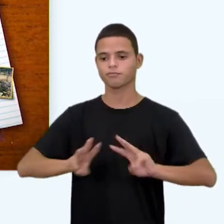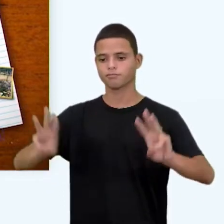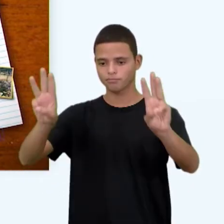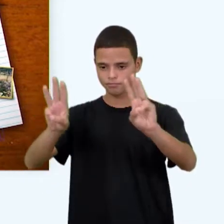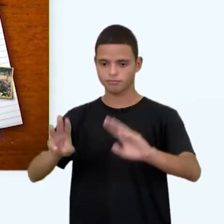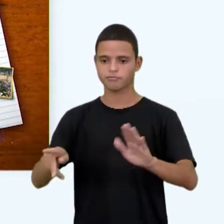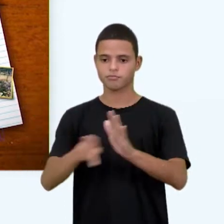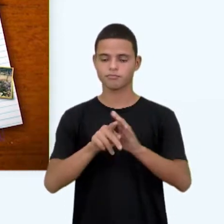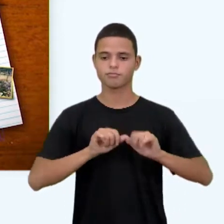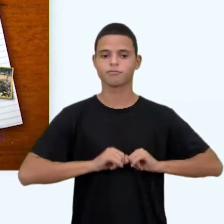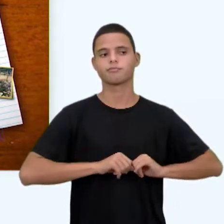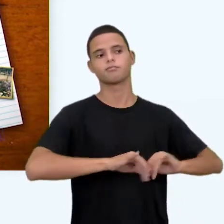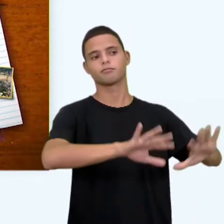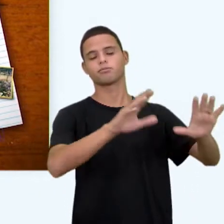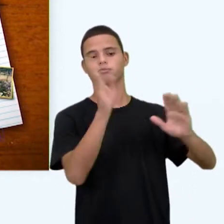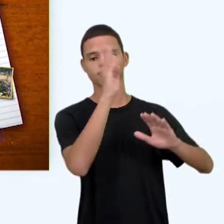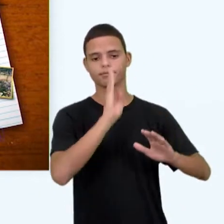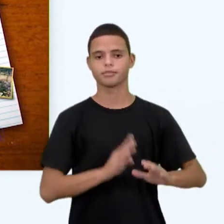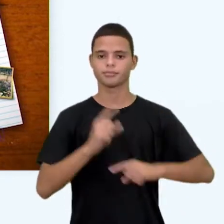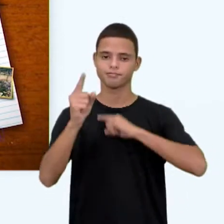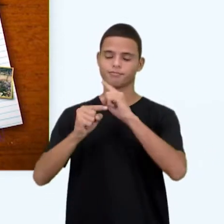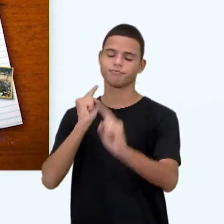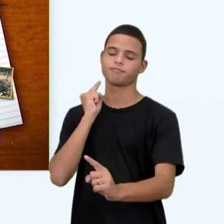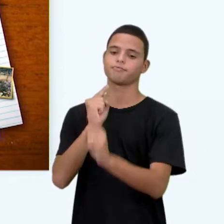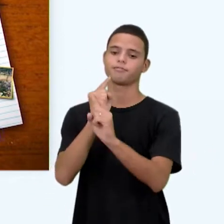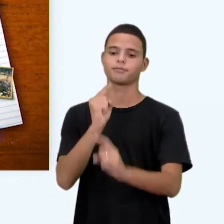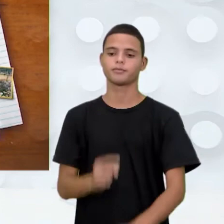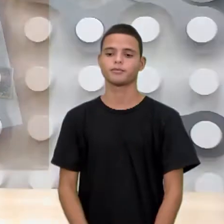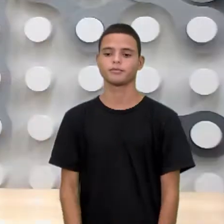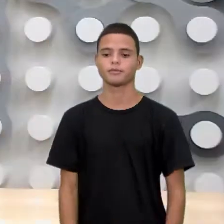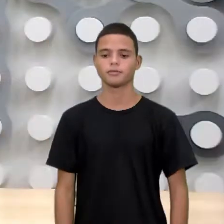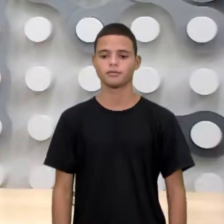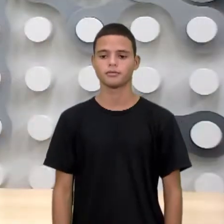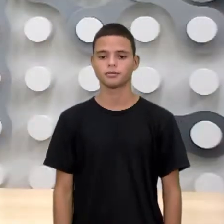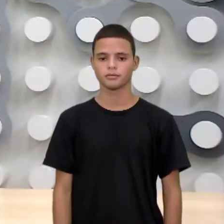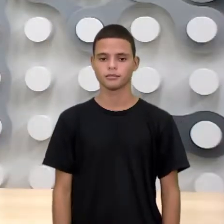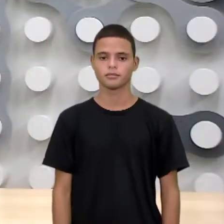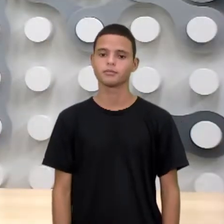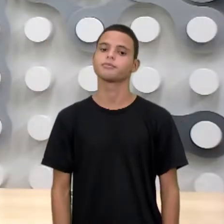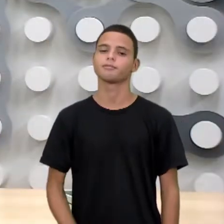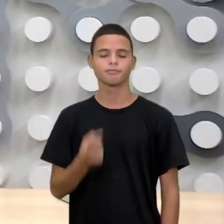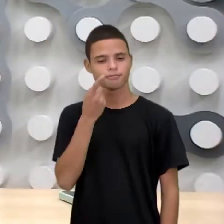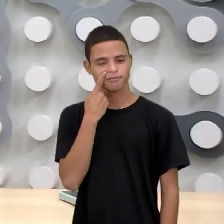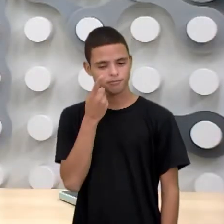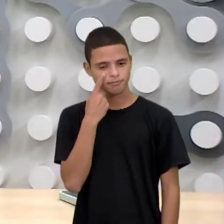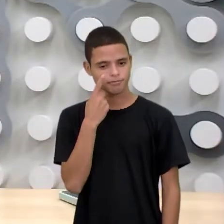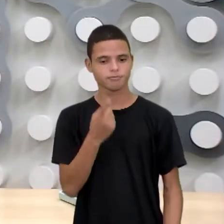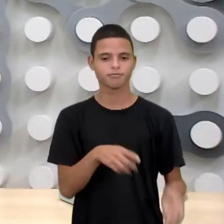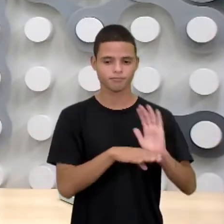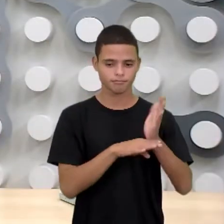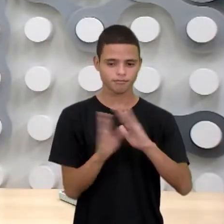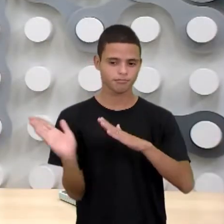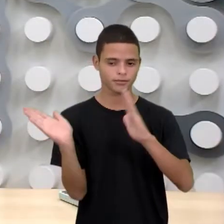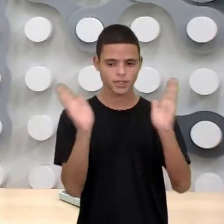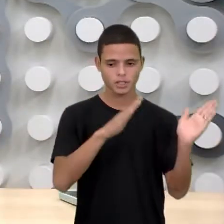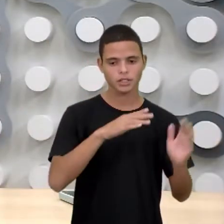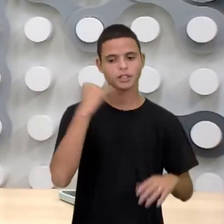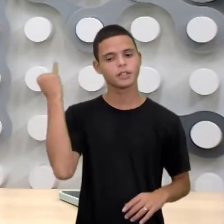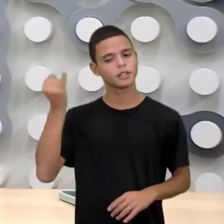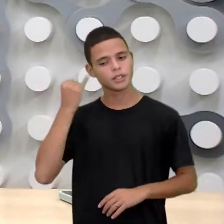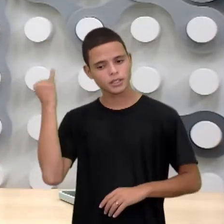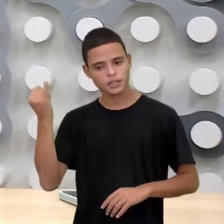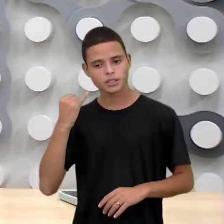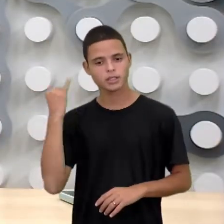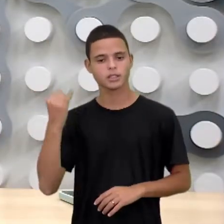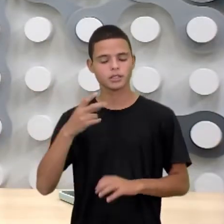ajudar a disseminar informação pelo país. Até a próxima! Então viram aí, né, com a importância, né, logicamente